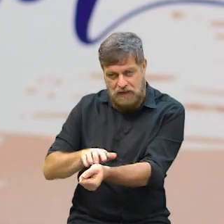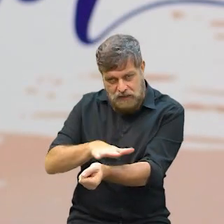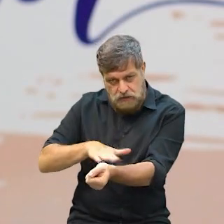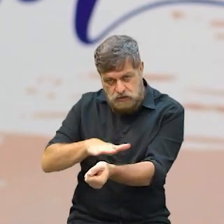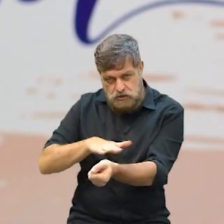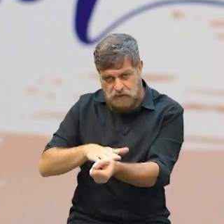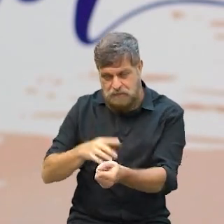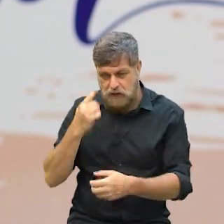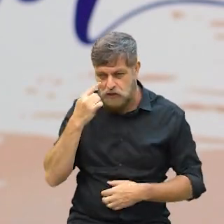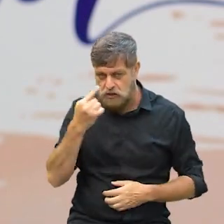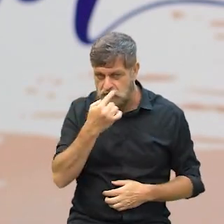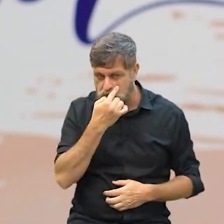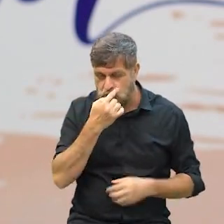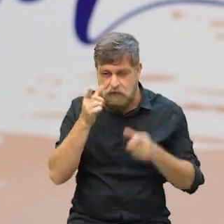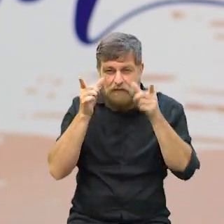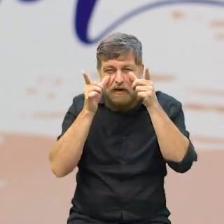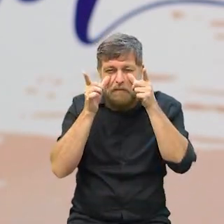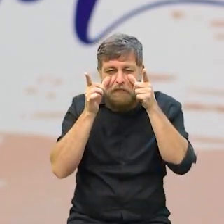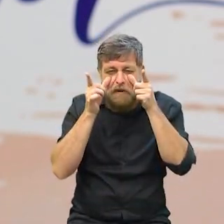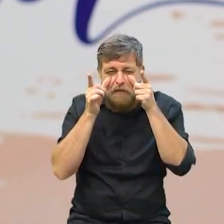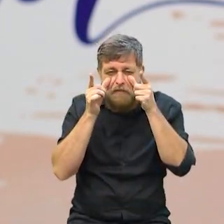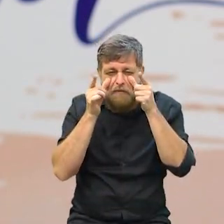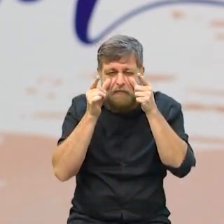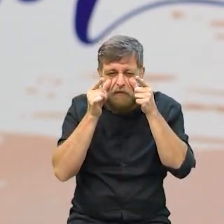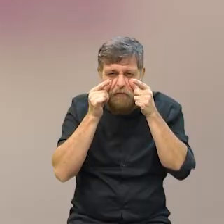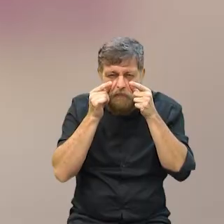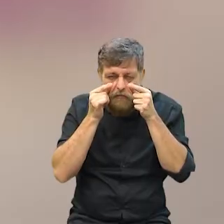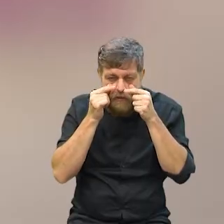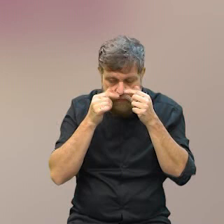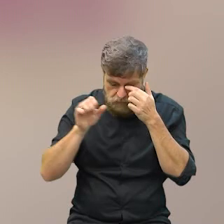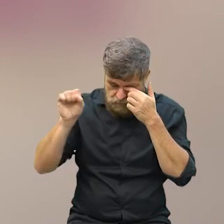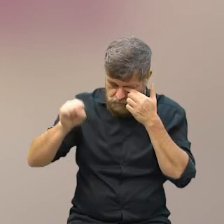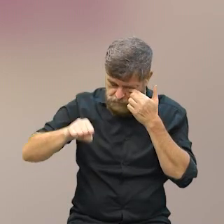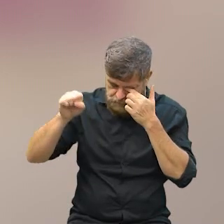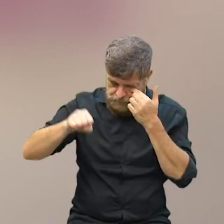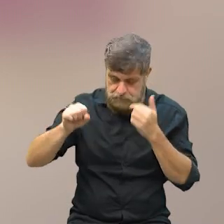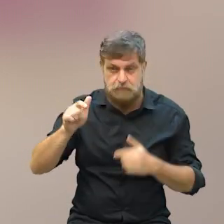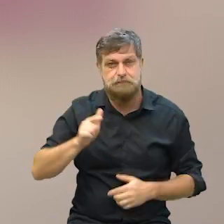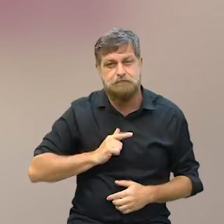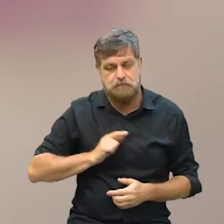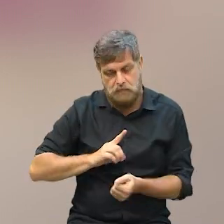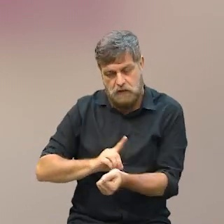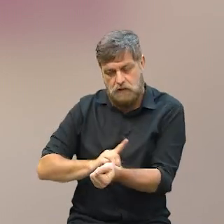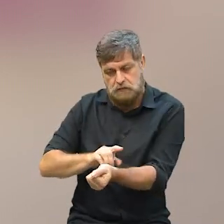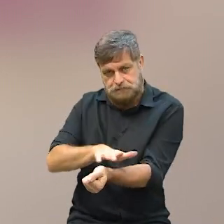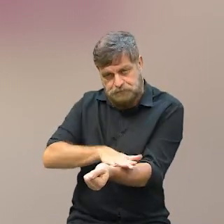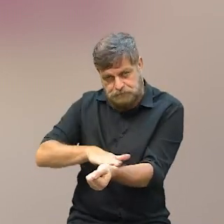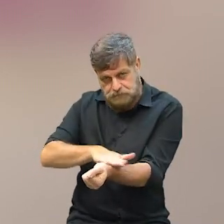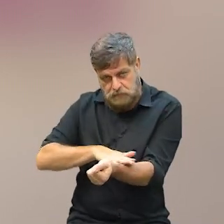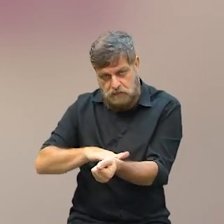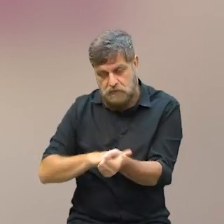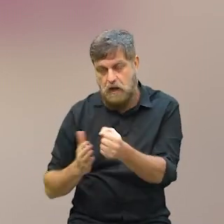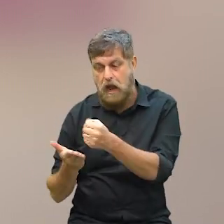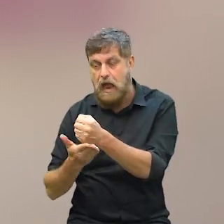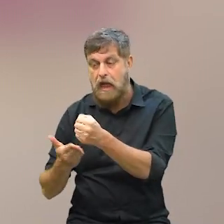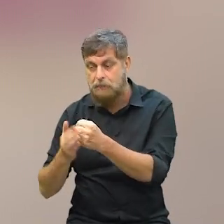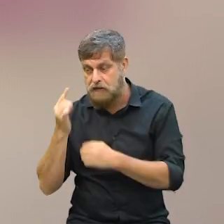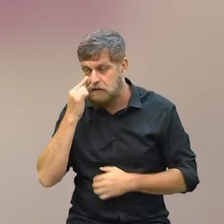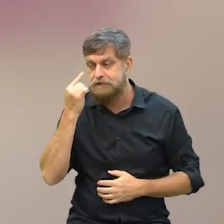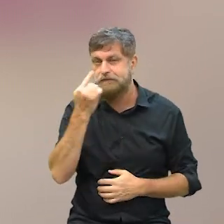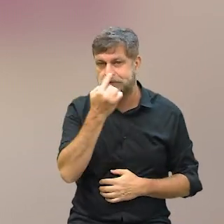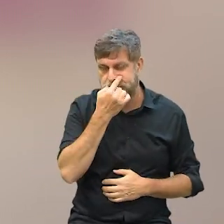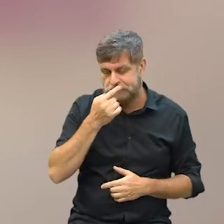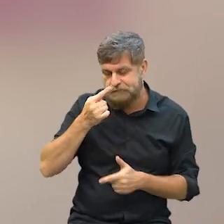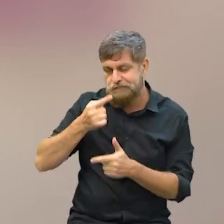por exemplo, pode levar ela a ter problema? Sim, sim, a diabetes, sim, é a maior causa de problema